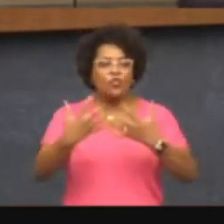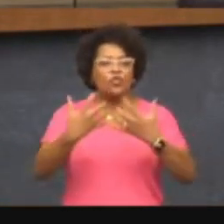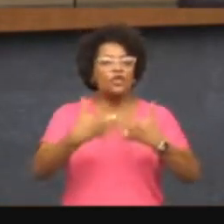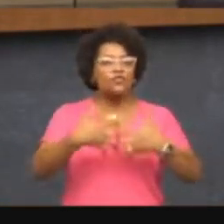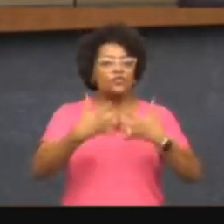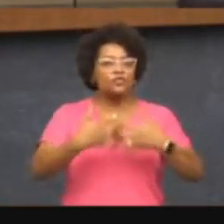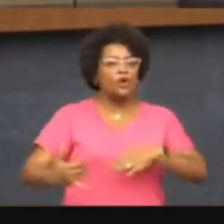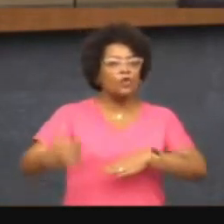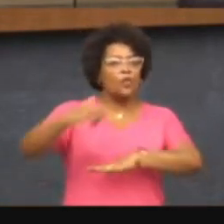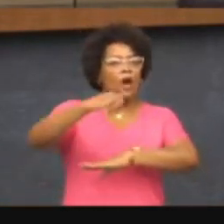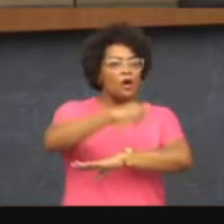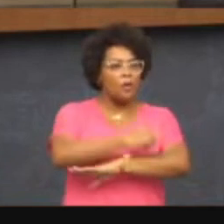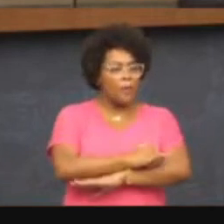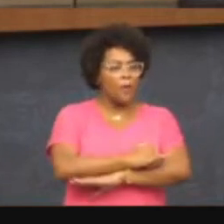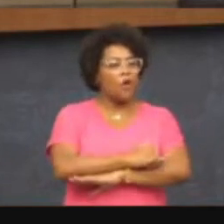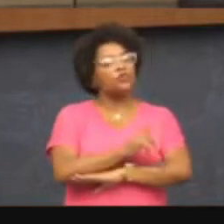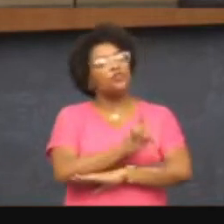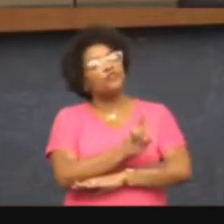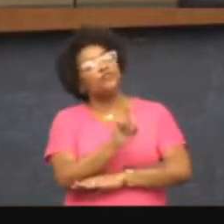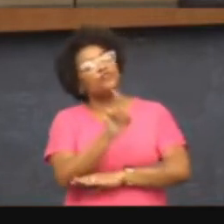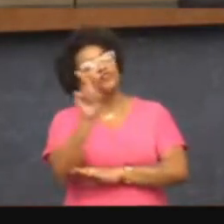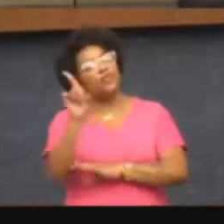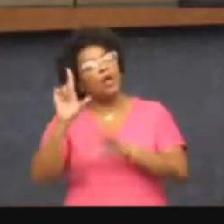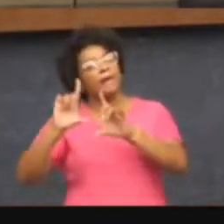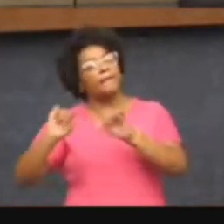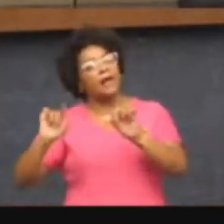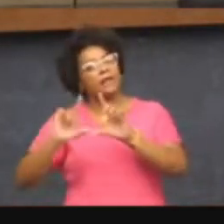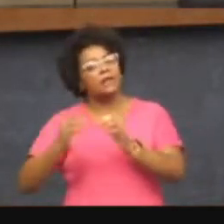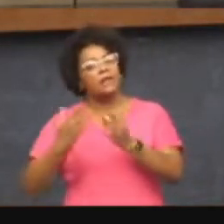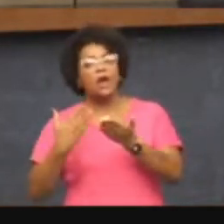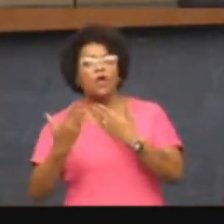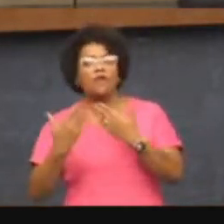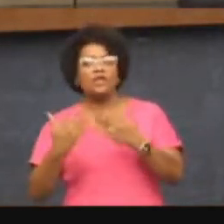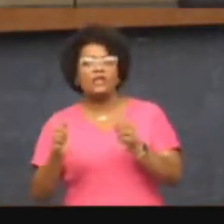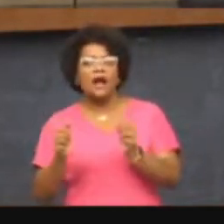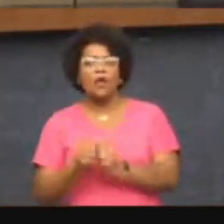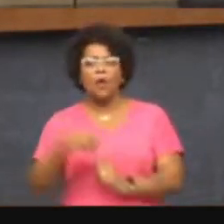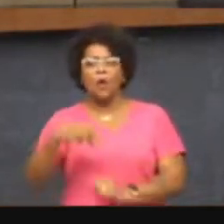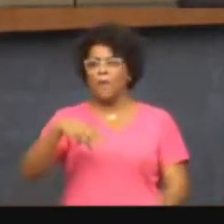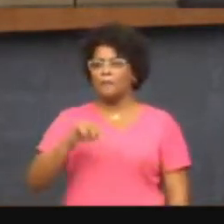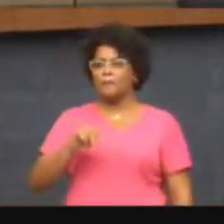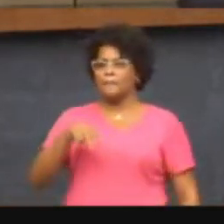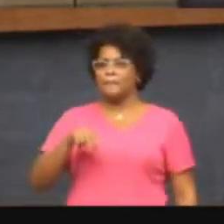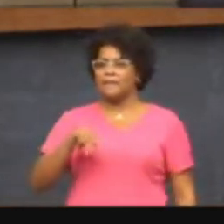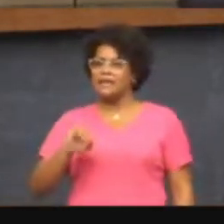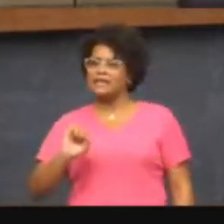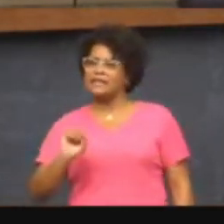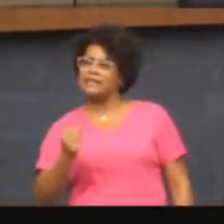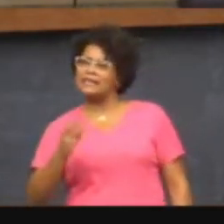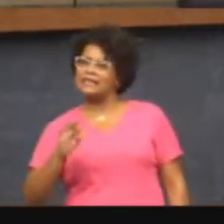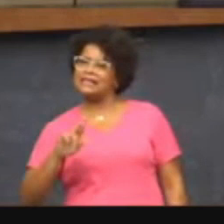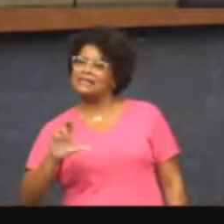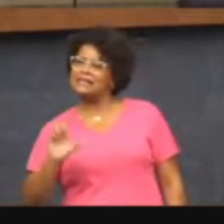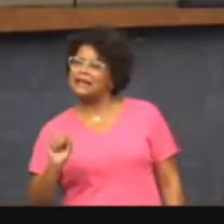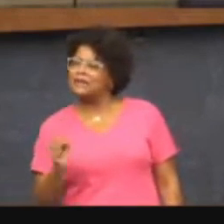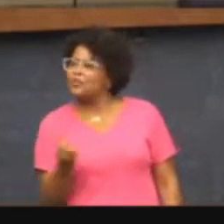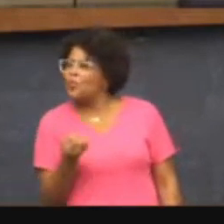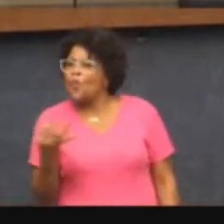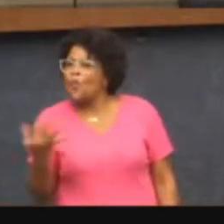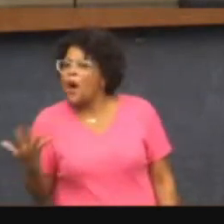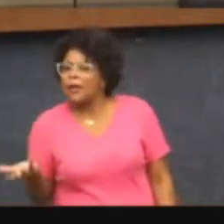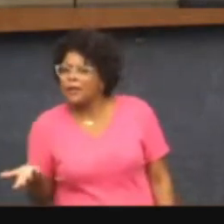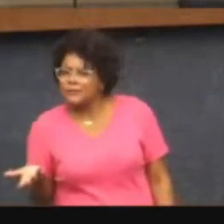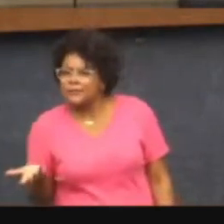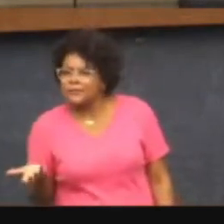as ministras. Quais ministras? Eu não entendi quais ministras, até porque o ministro de